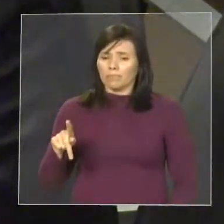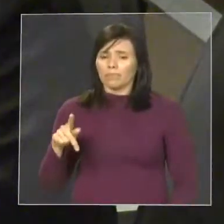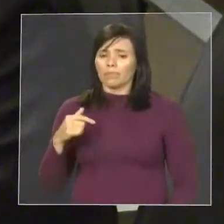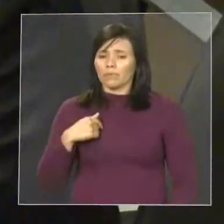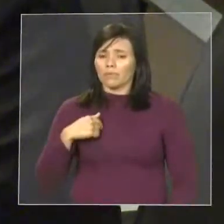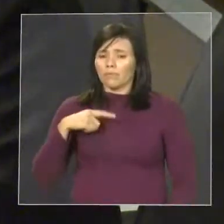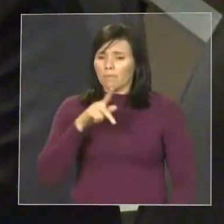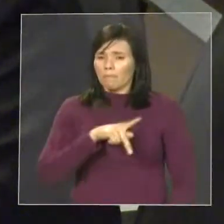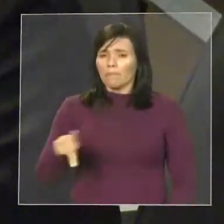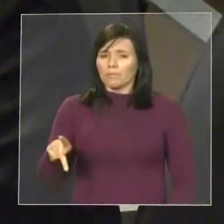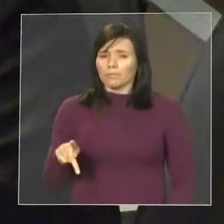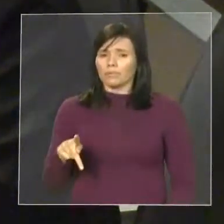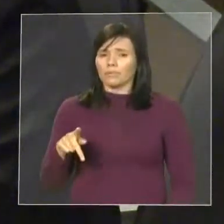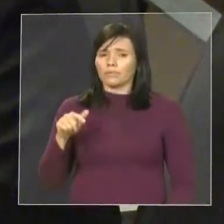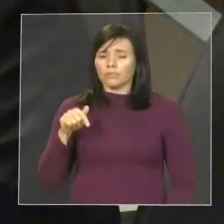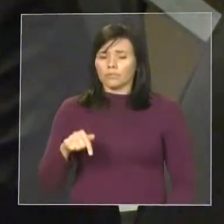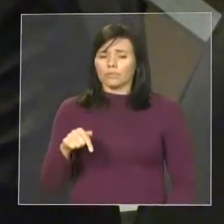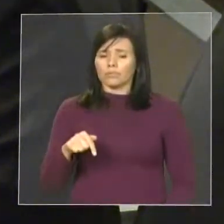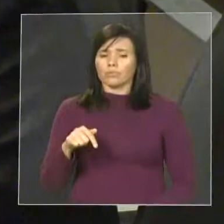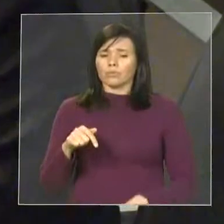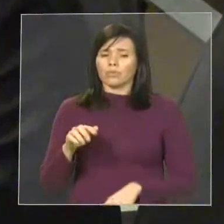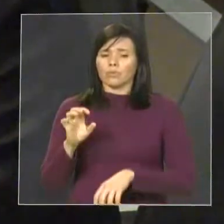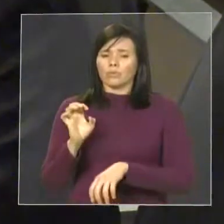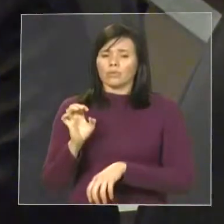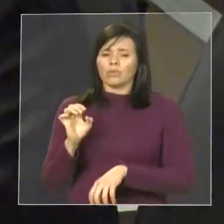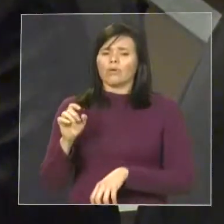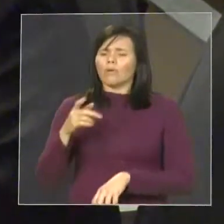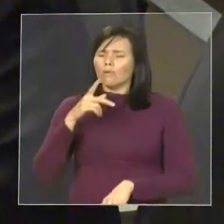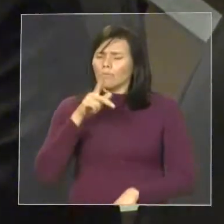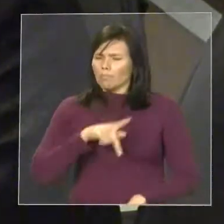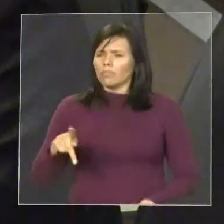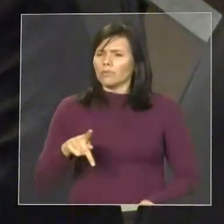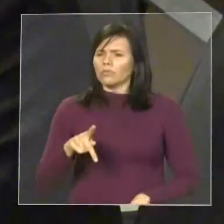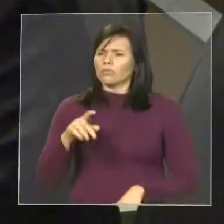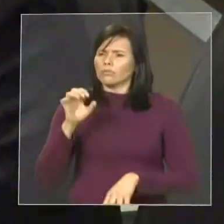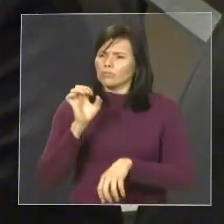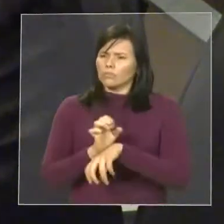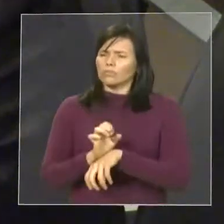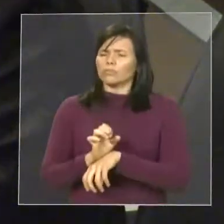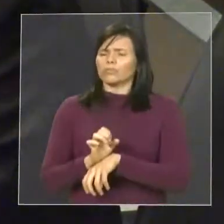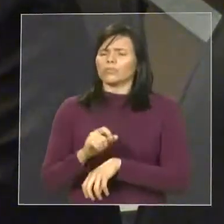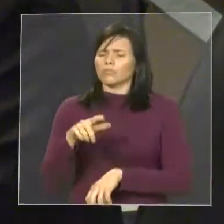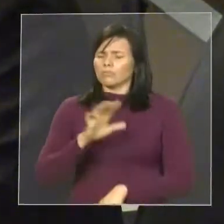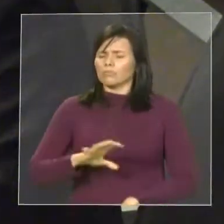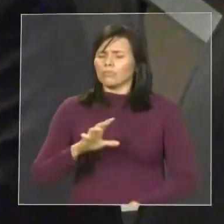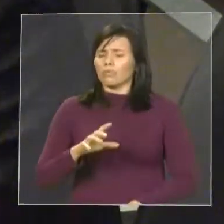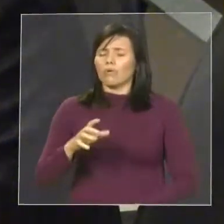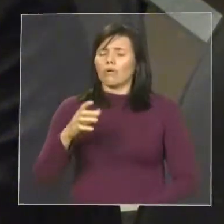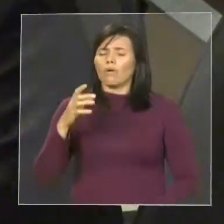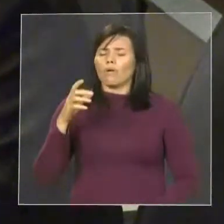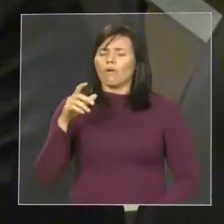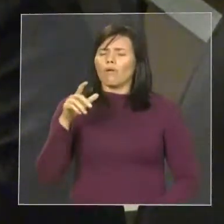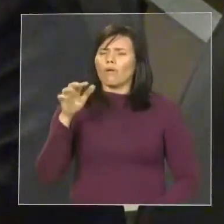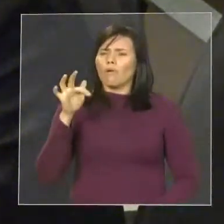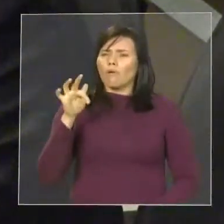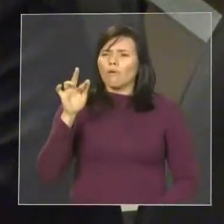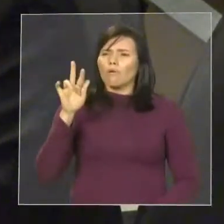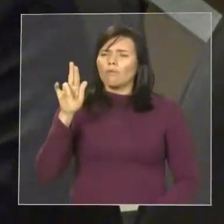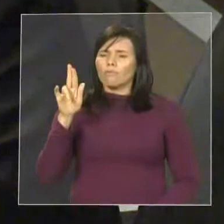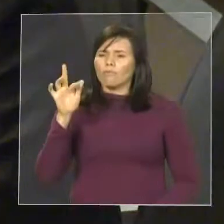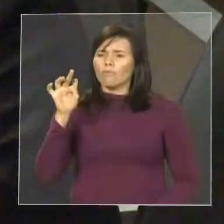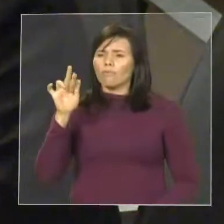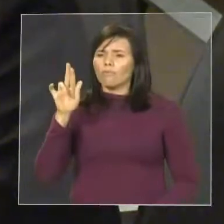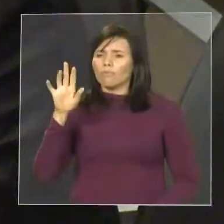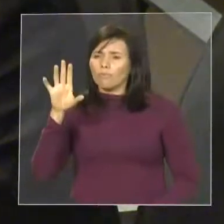partido, presidente estadual, deputado André Fufuca, com certeza, dá total acolhida a Vossa Excelência pelo trabalho que Vossa Excelência